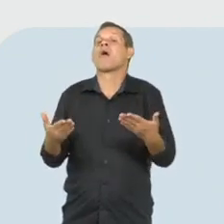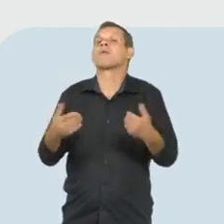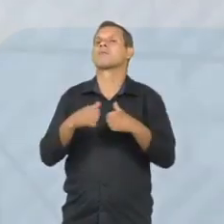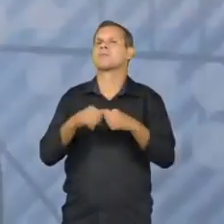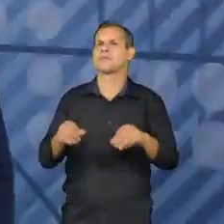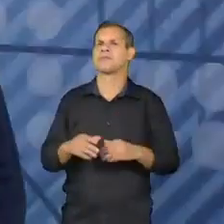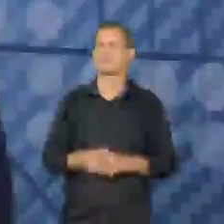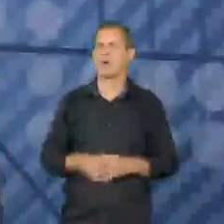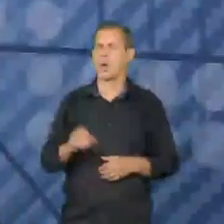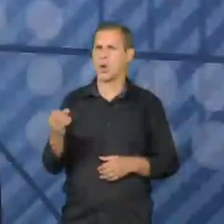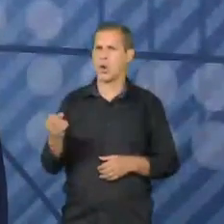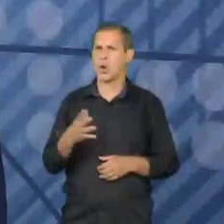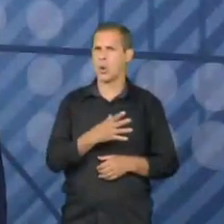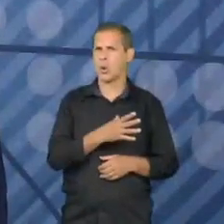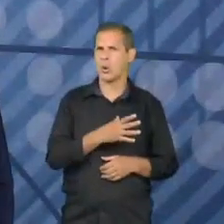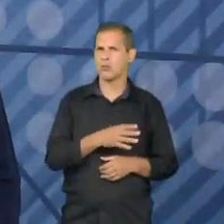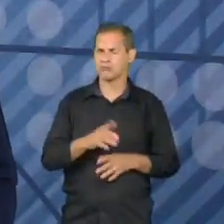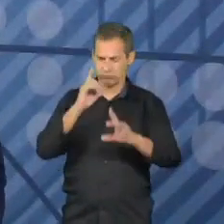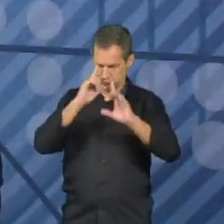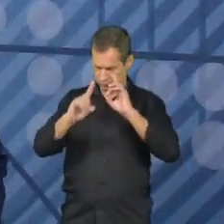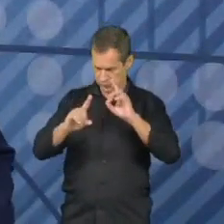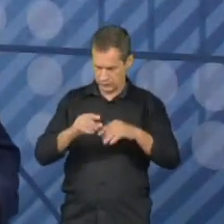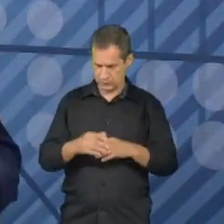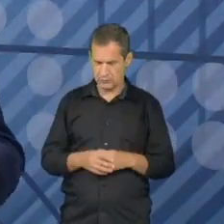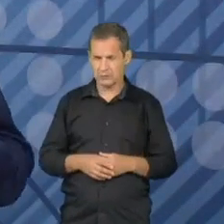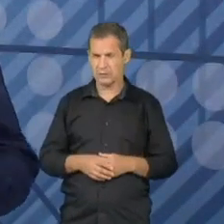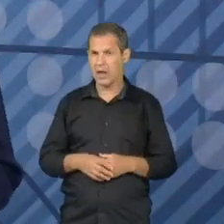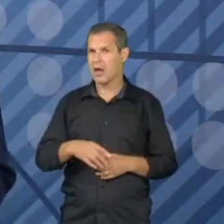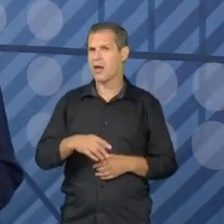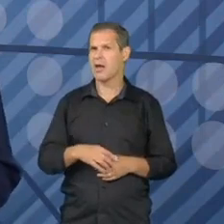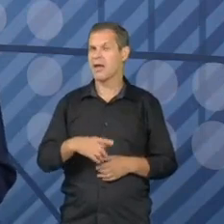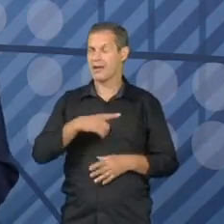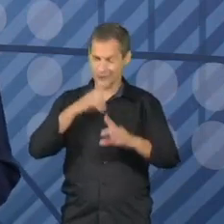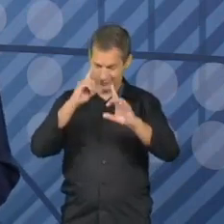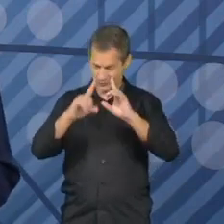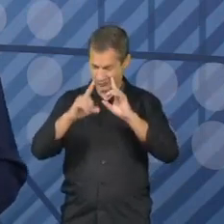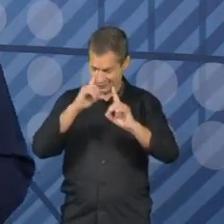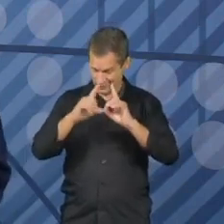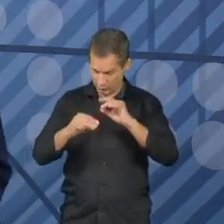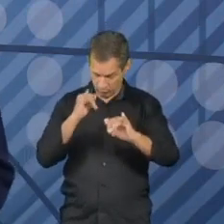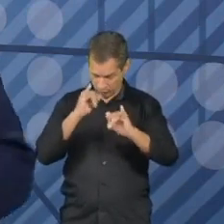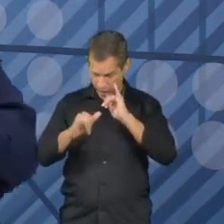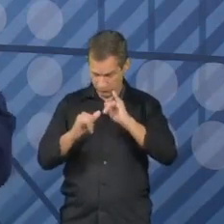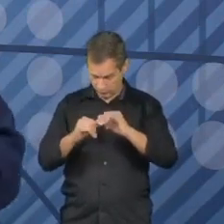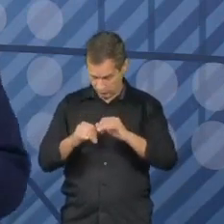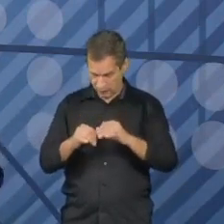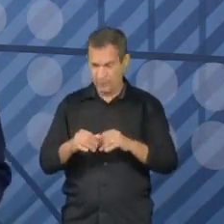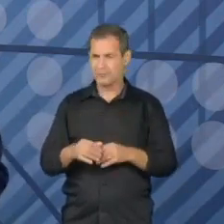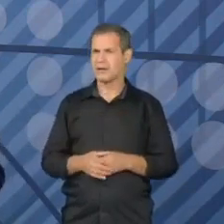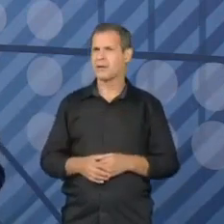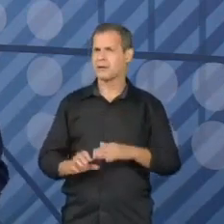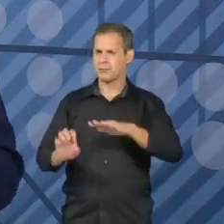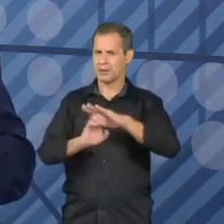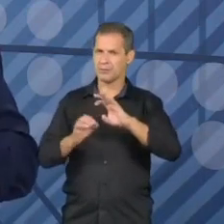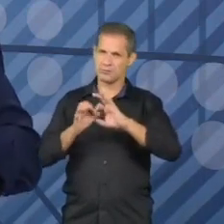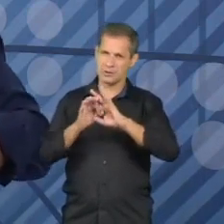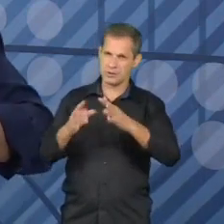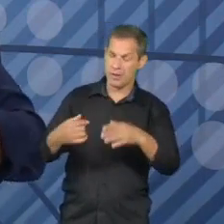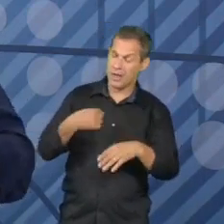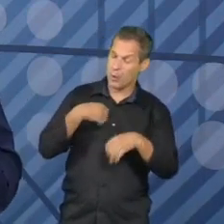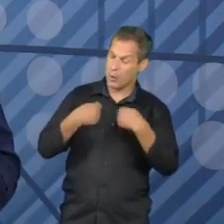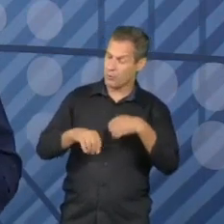esse novo dado? É ter um dado que foi, uma informação que foi passada pela empresa, e eu